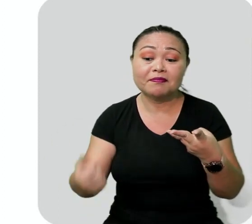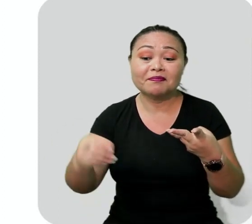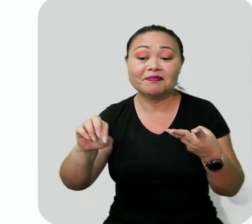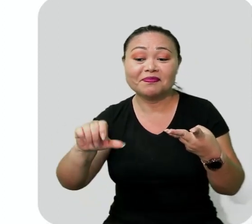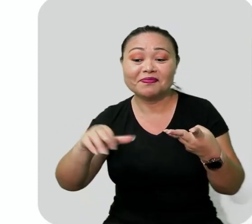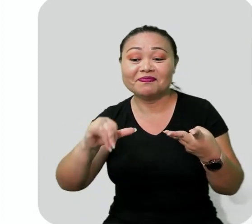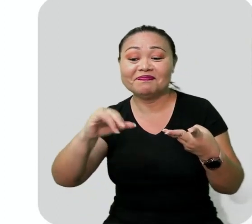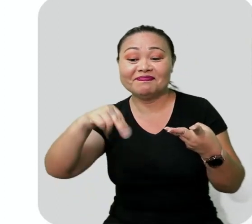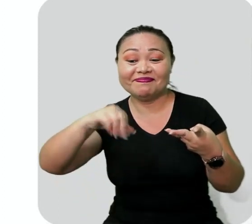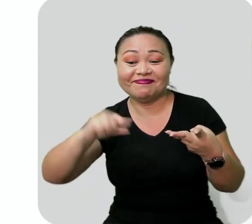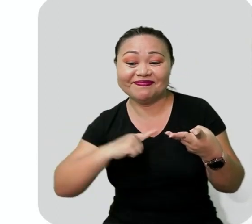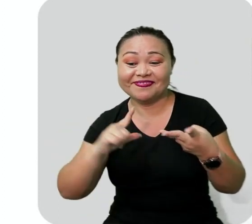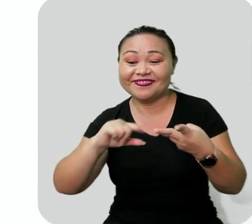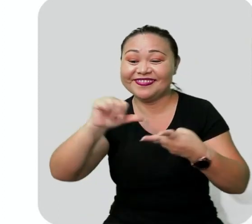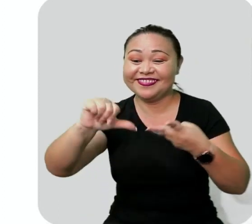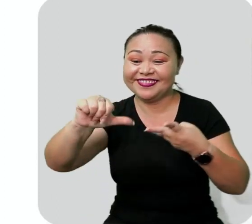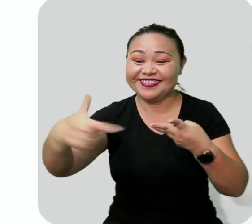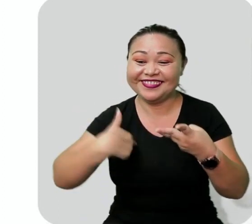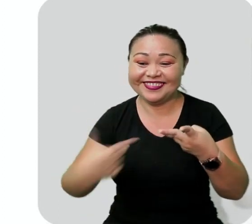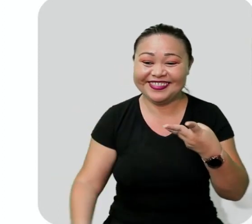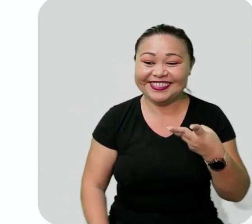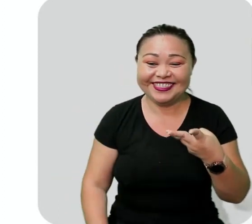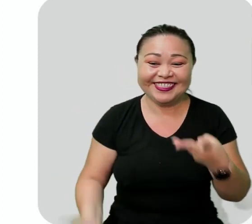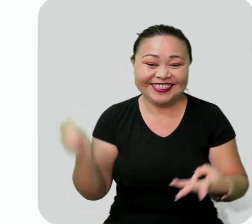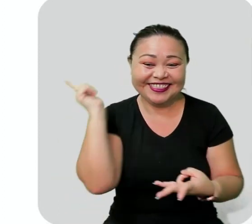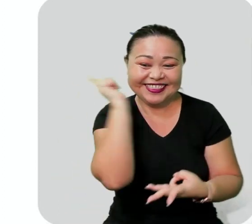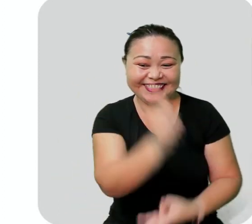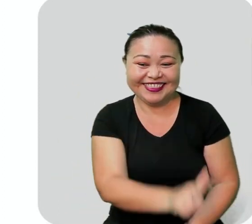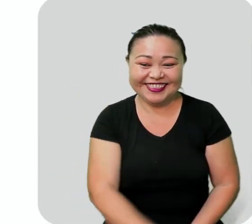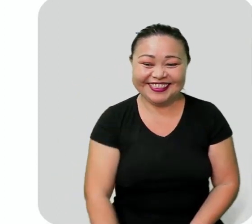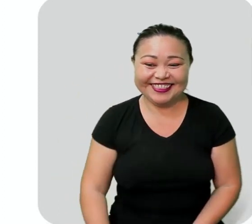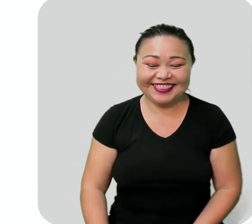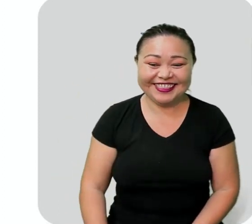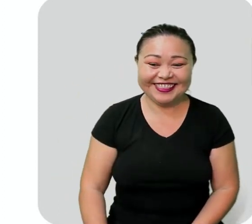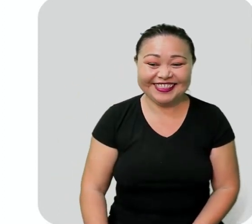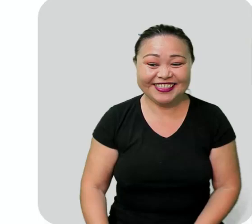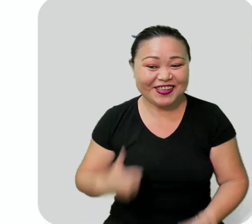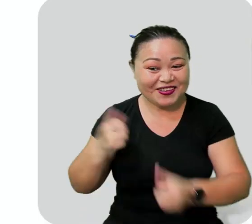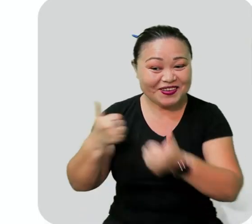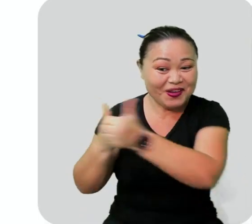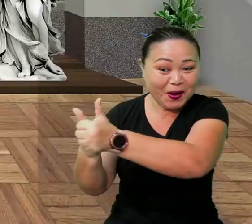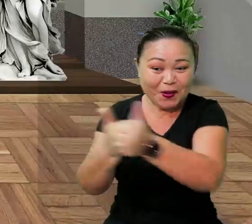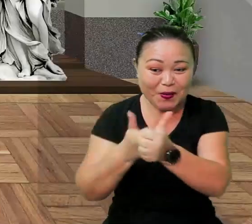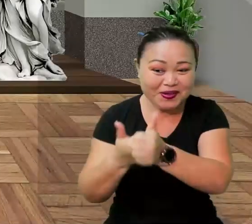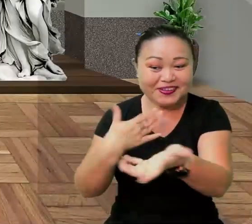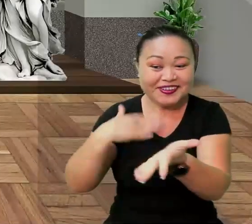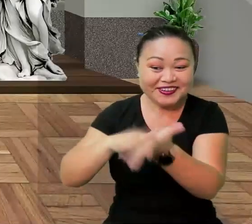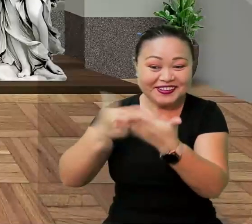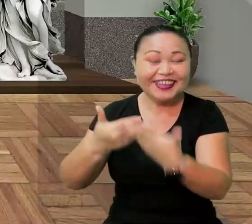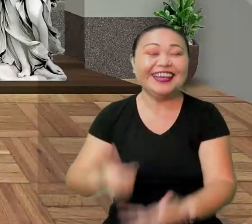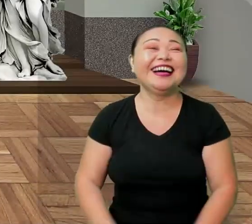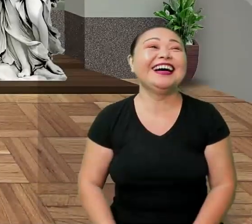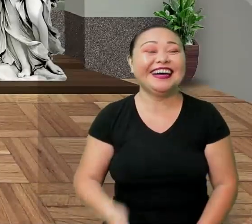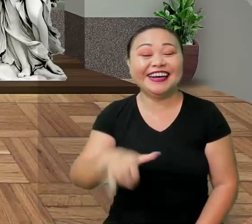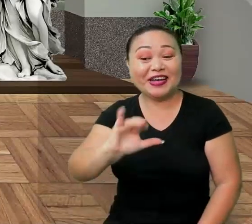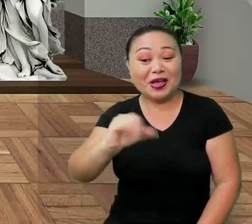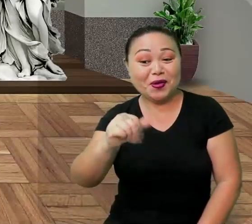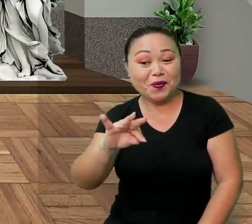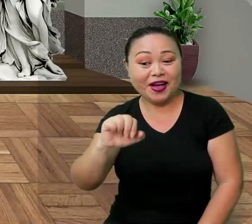Azteca, Maia, Inca? Aí, eu não consegui acompanhar aqui a nossa Yucatán.